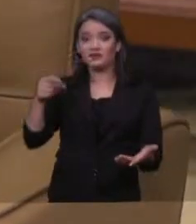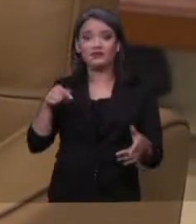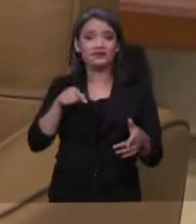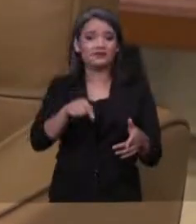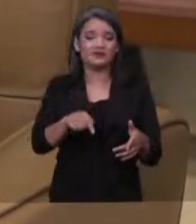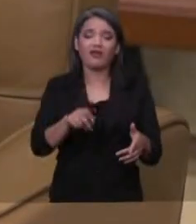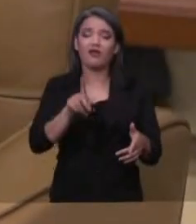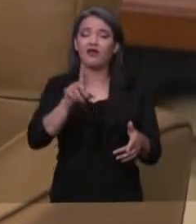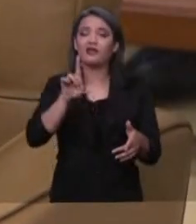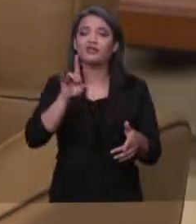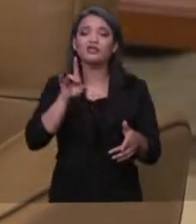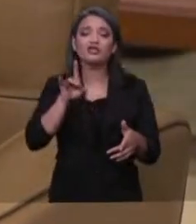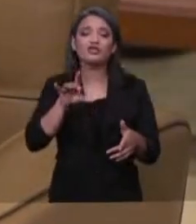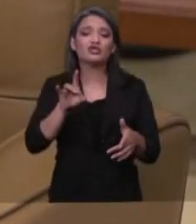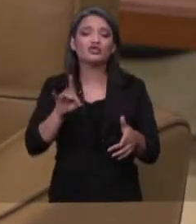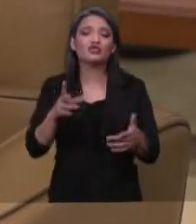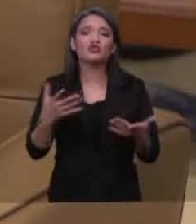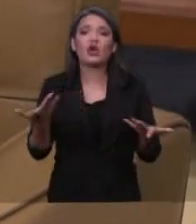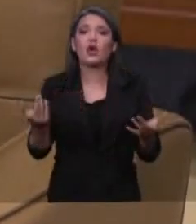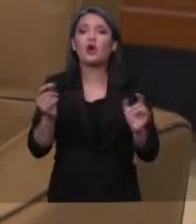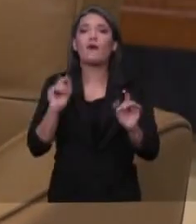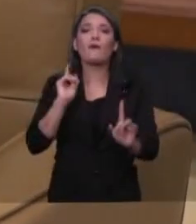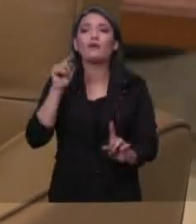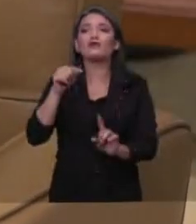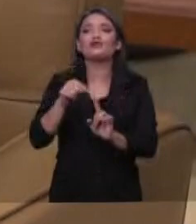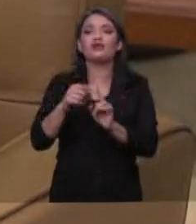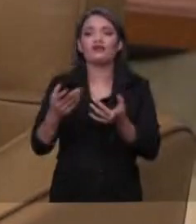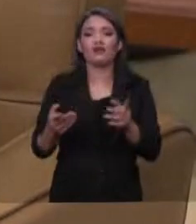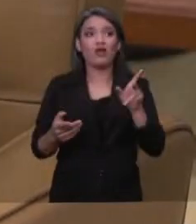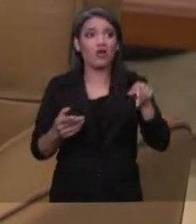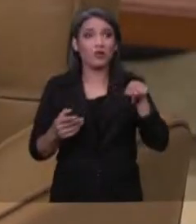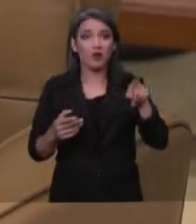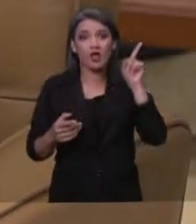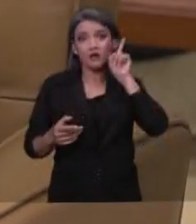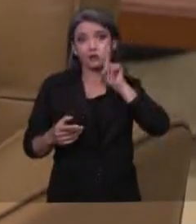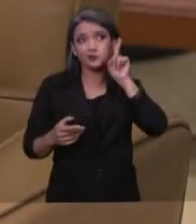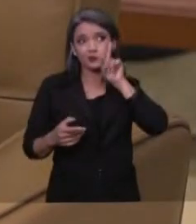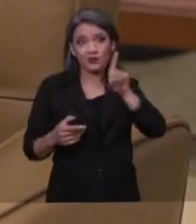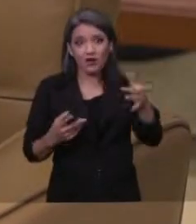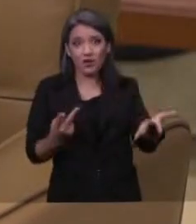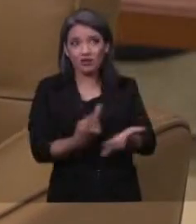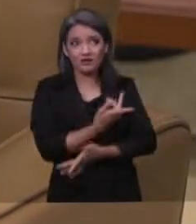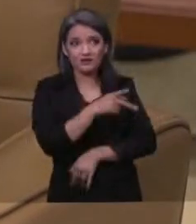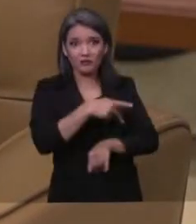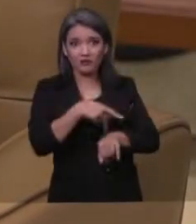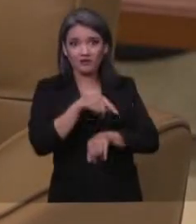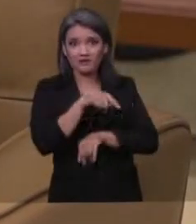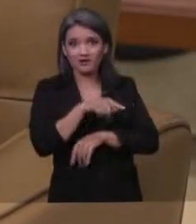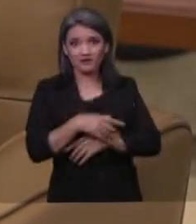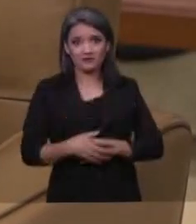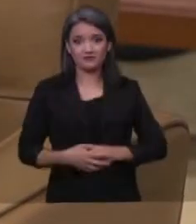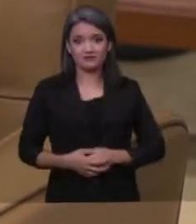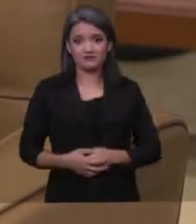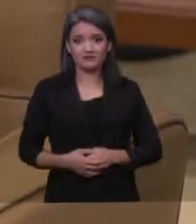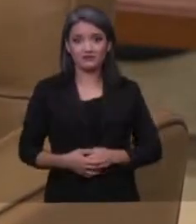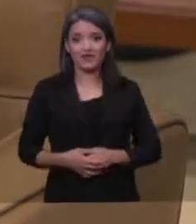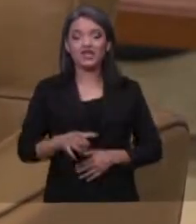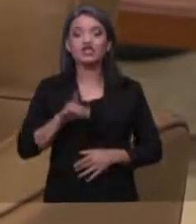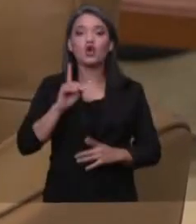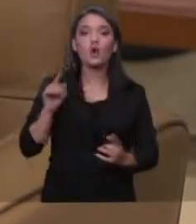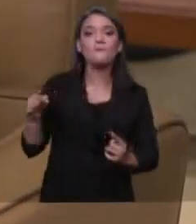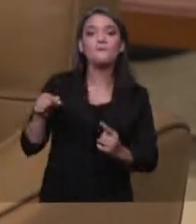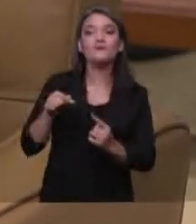mero pretexto. Como era um pretexto nos Estados Unidos? Era um mero pretexto para ter